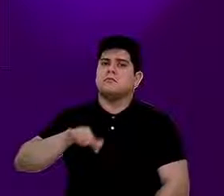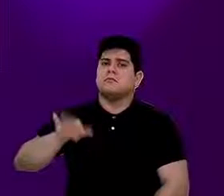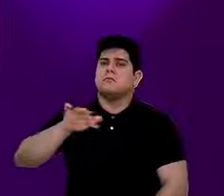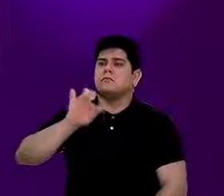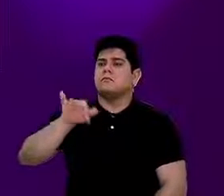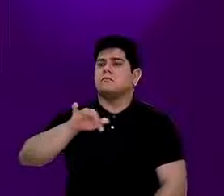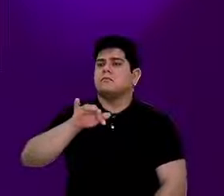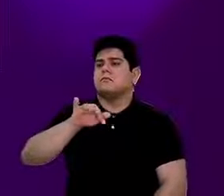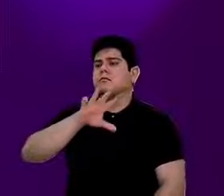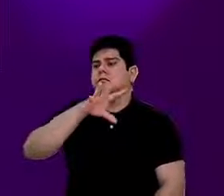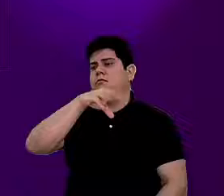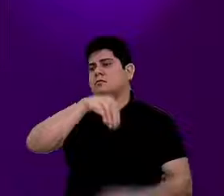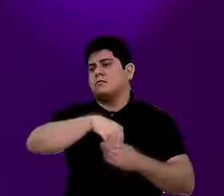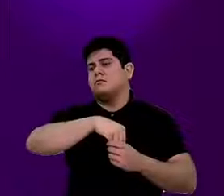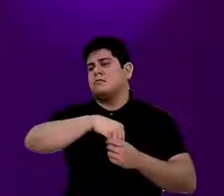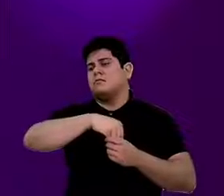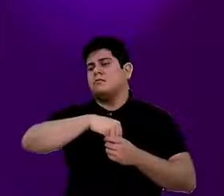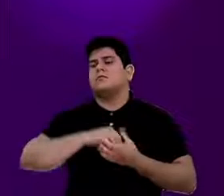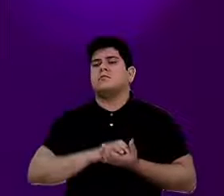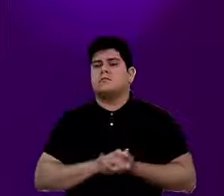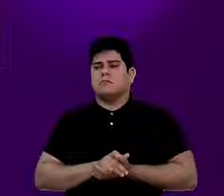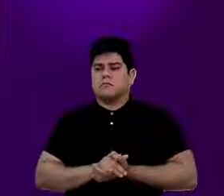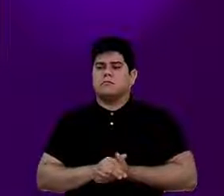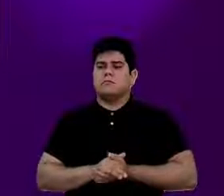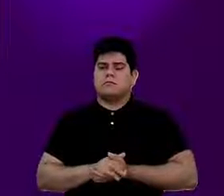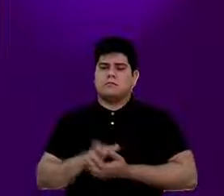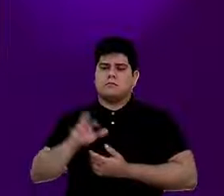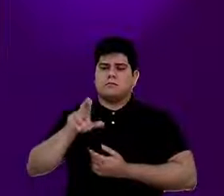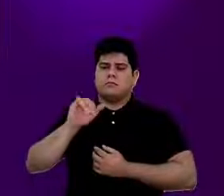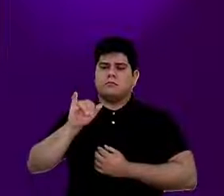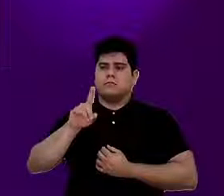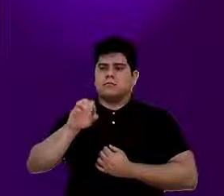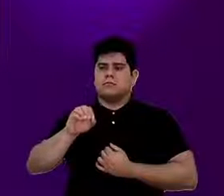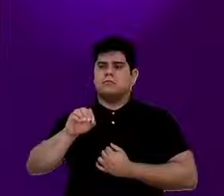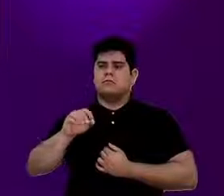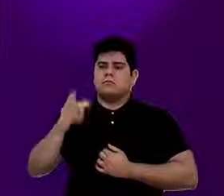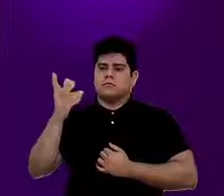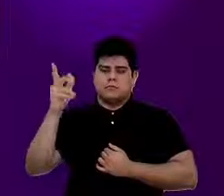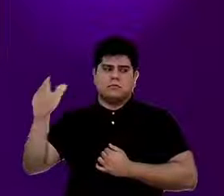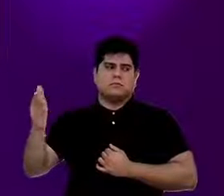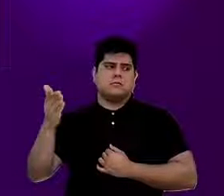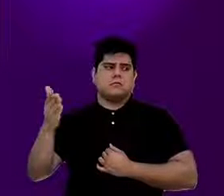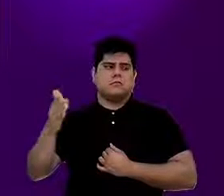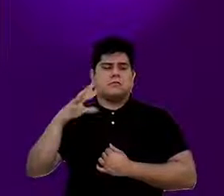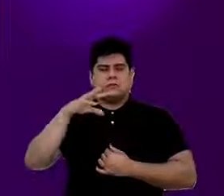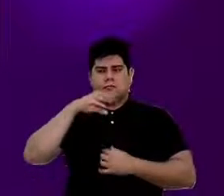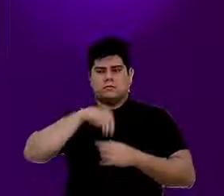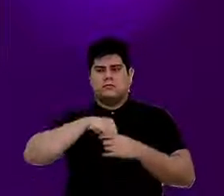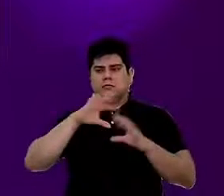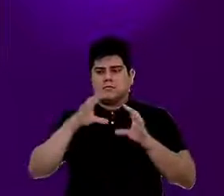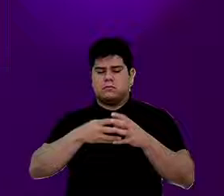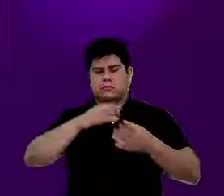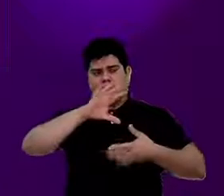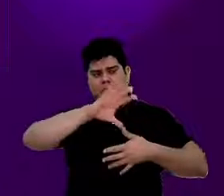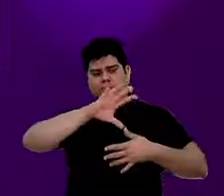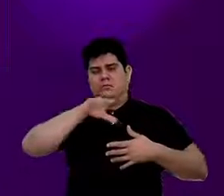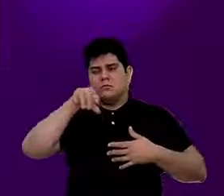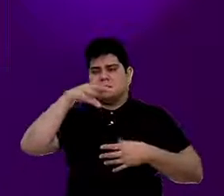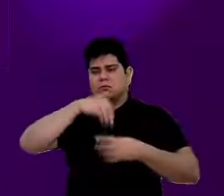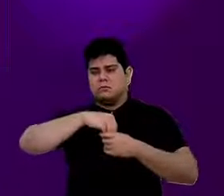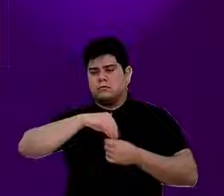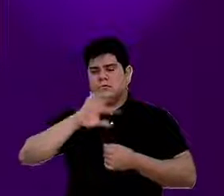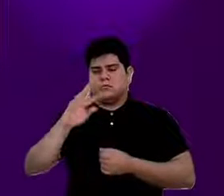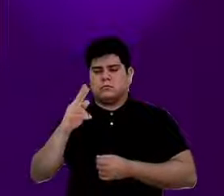Porto, na entrada do busto dele. Então, o Ricardo foi uma pessoa que, no nosso meio, dentro do Grupo Américas, dentro do Grupo